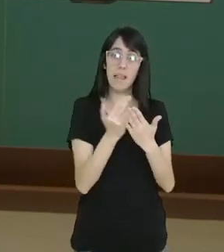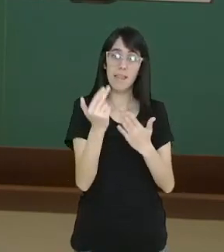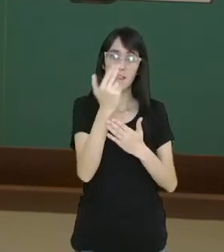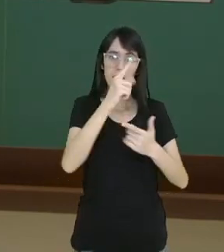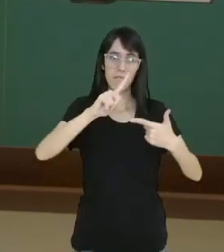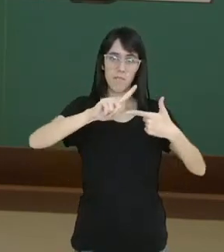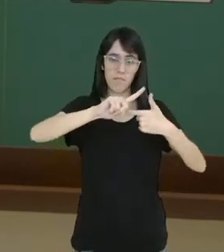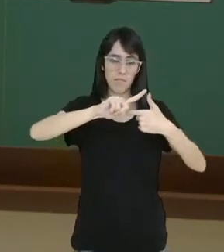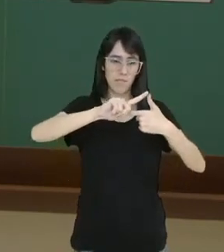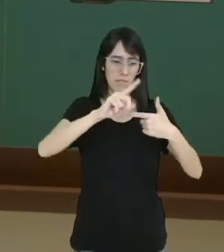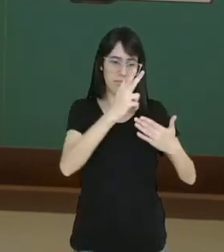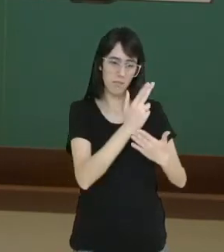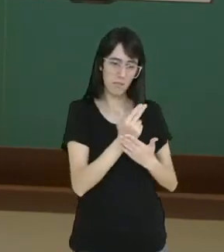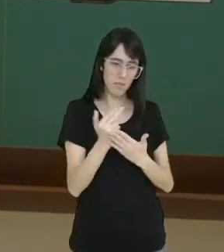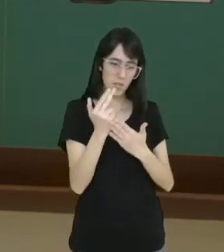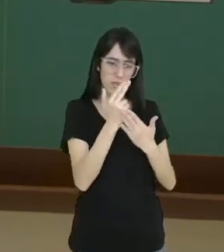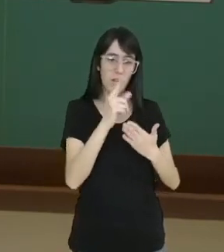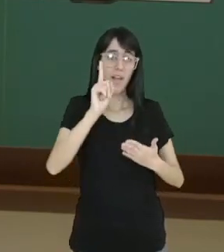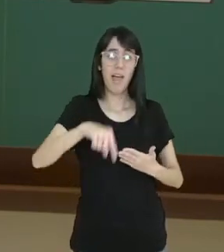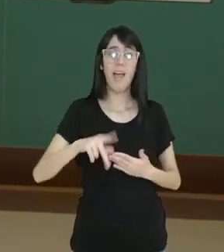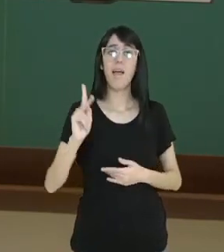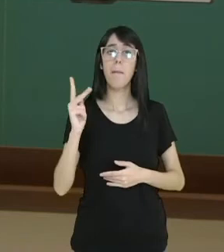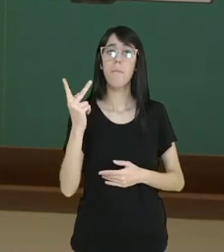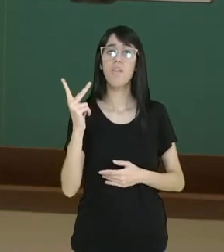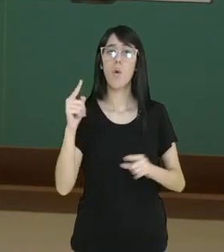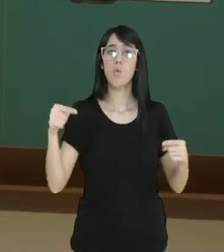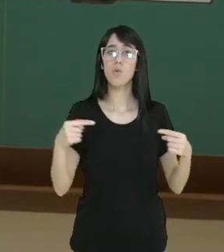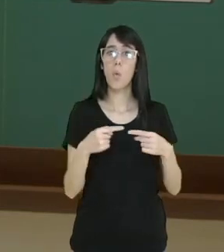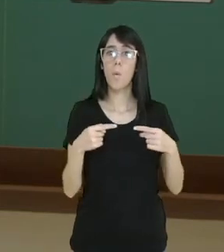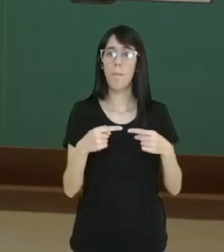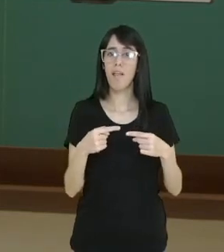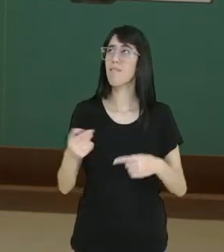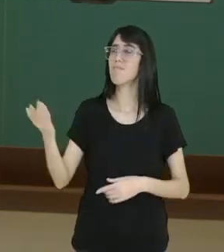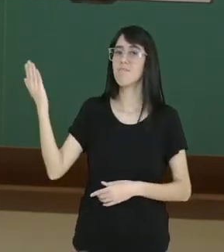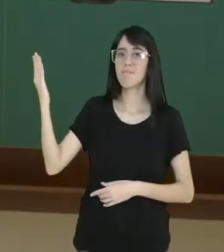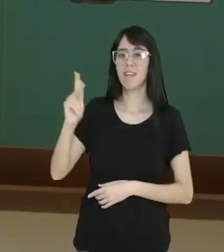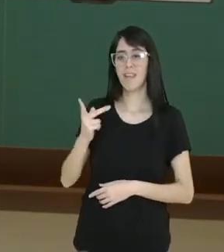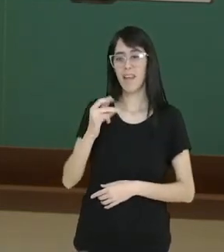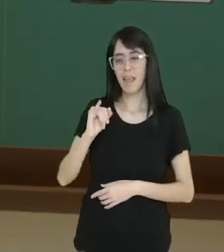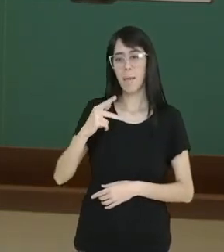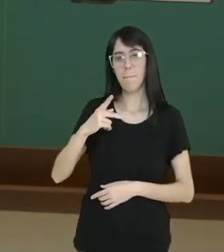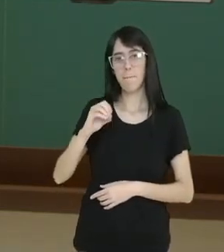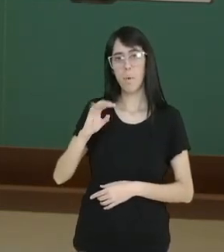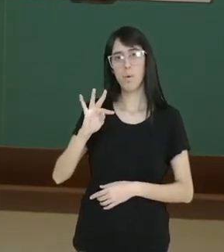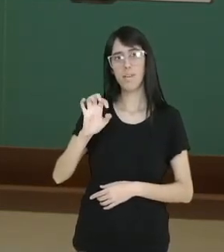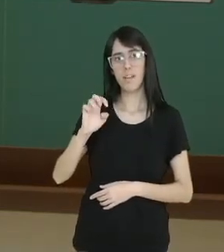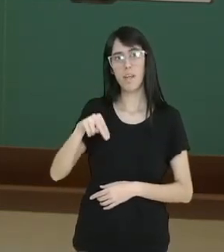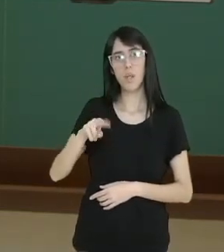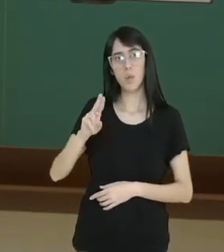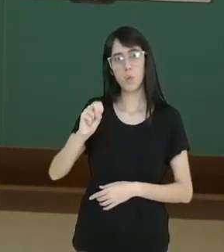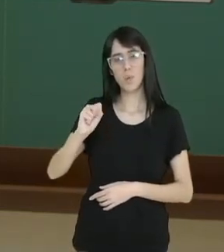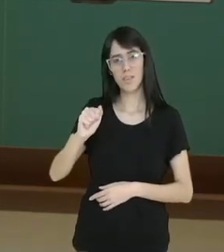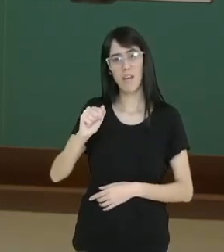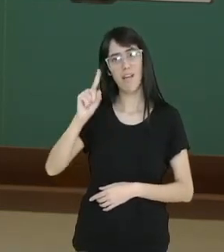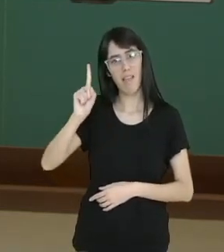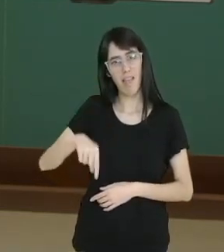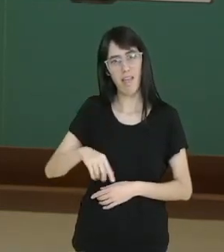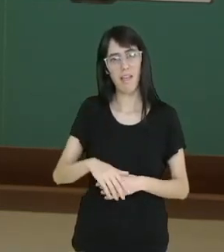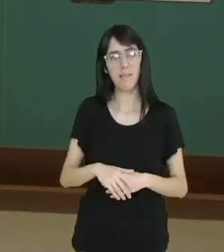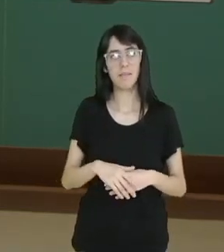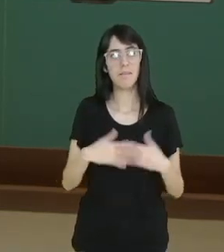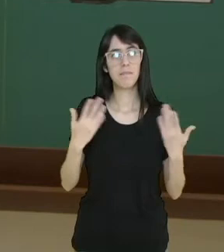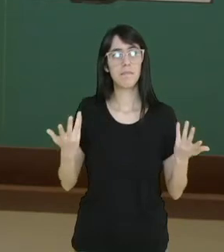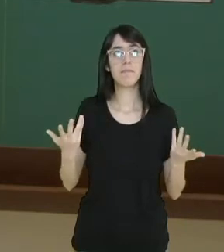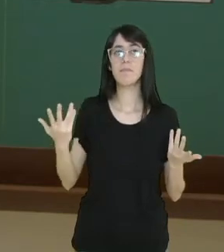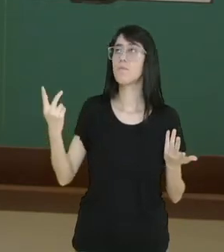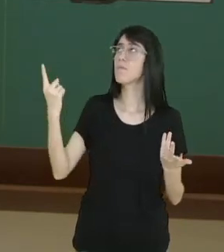de um triângulo retângulo. Essa estrada aqui, ó, é a altura, ele falou no enunciado. Perpendicular, para ser mais curta